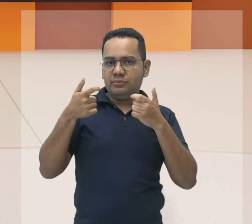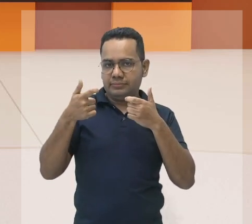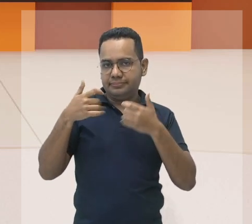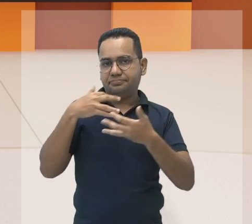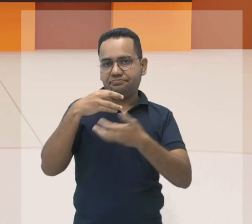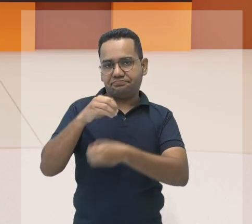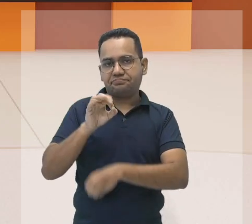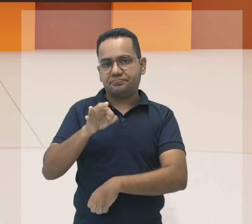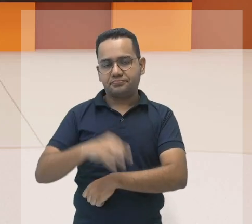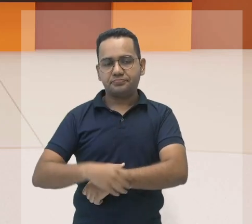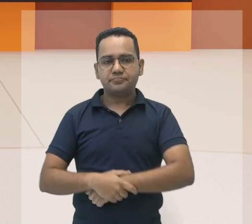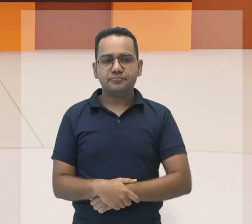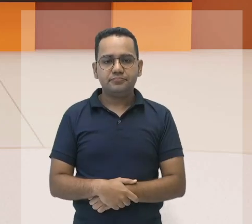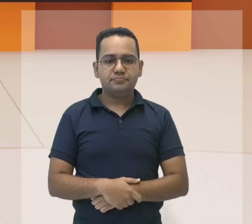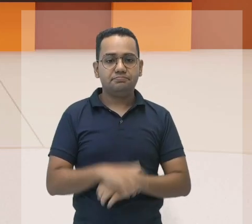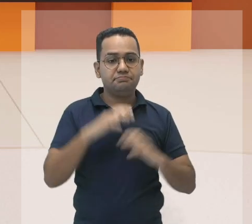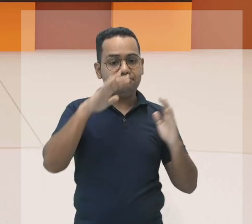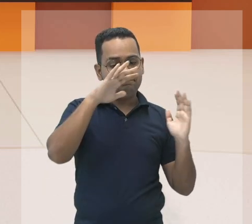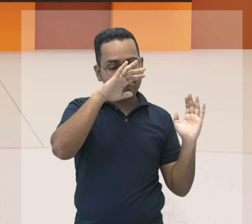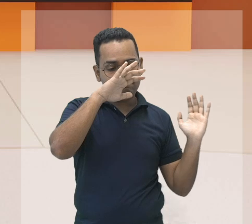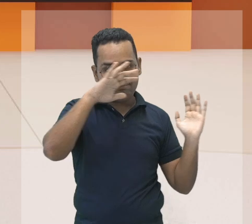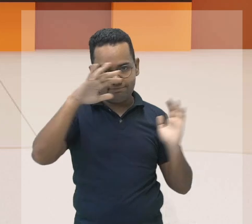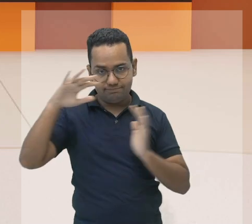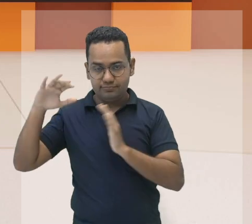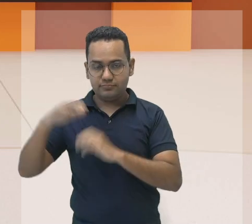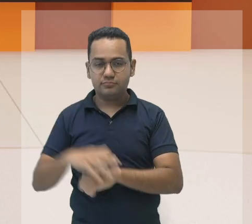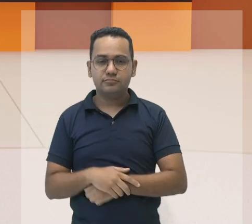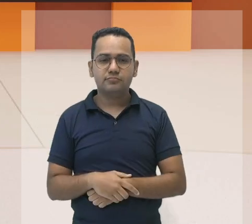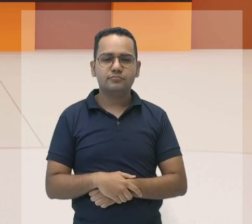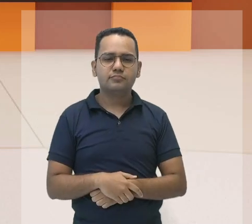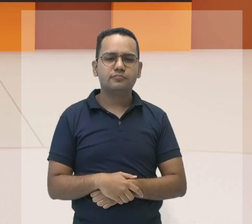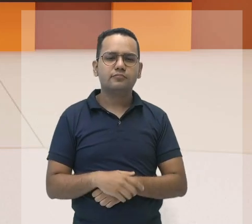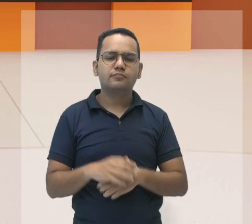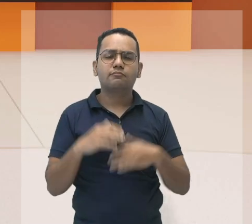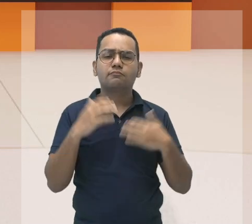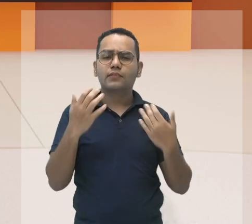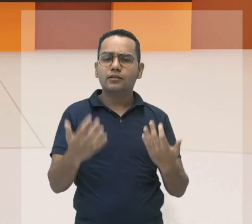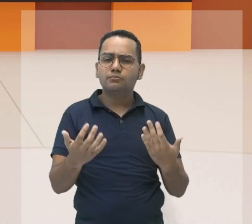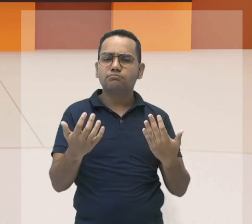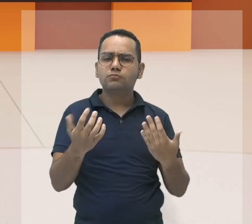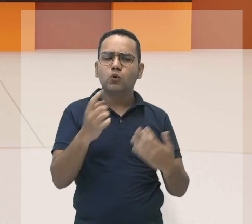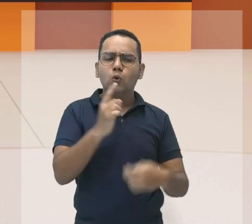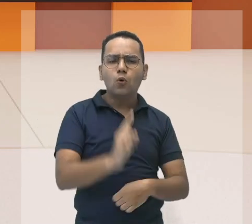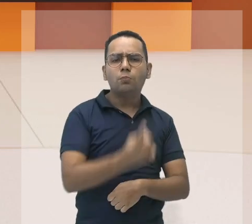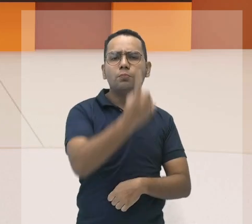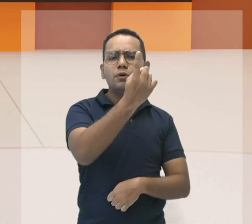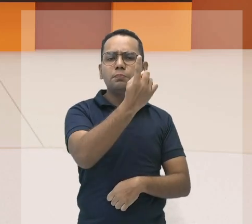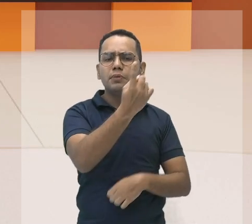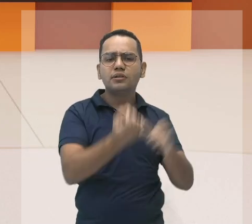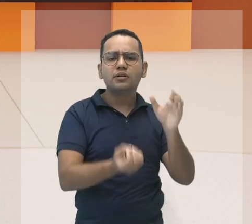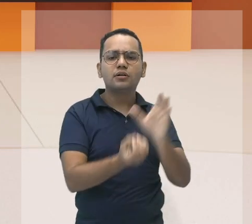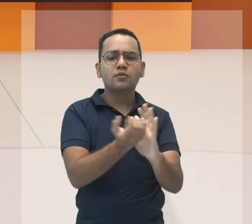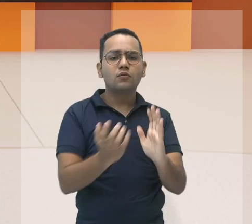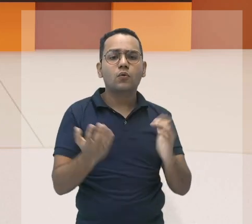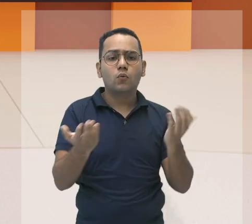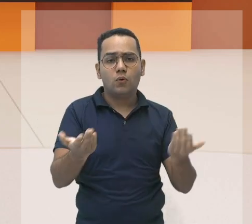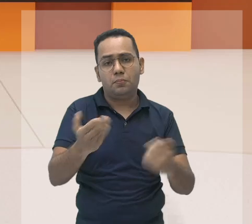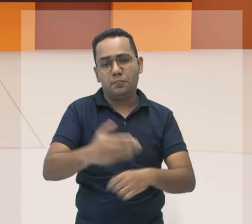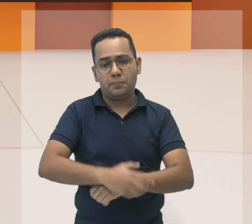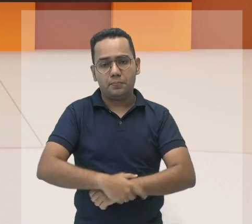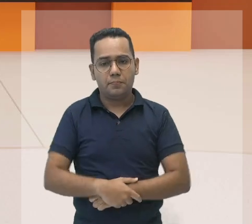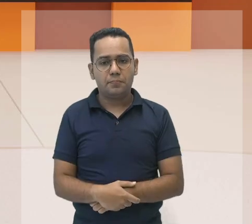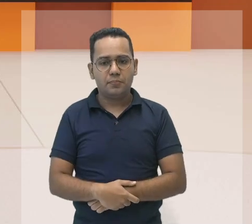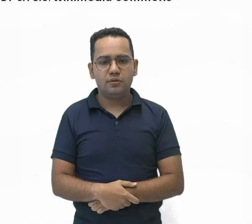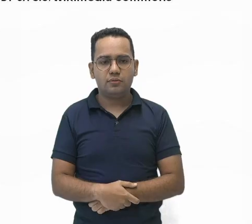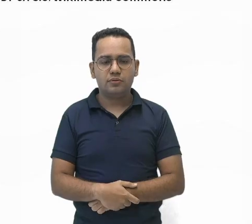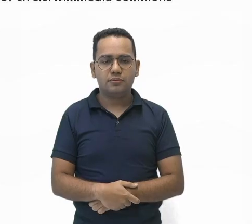pós-Segunda Guerra Mundial, certo? Professor, qual foi o primeiro bloco econômico registrado? Tenho aqui